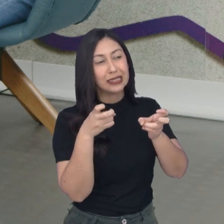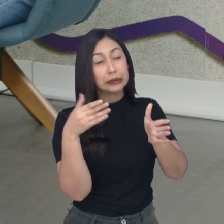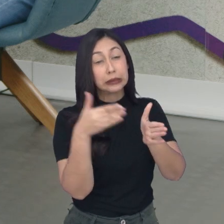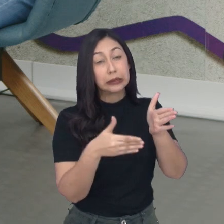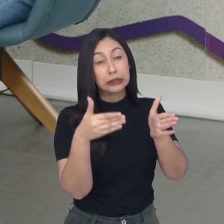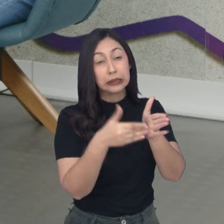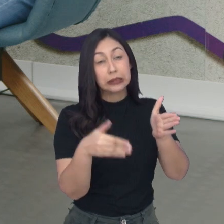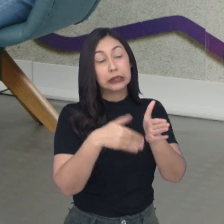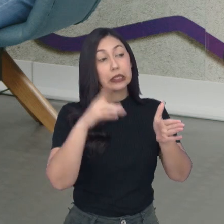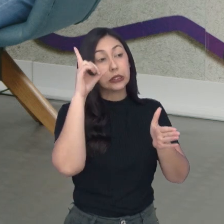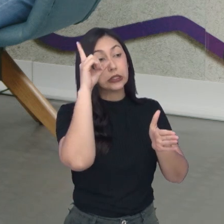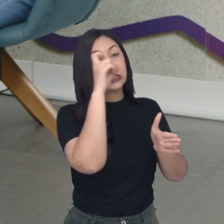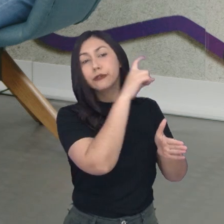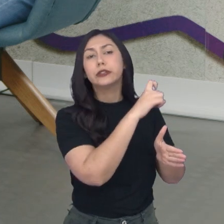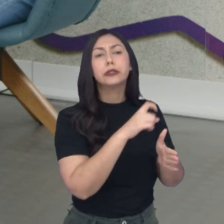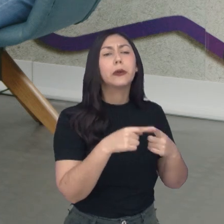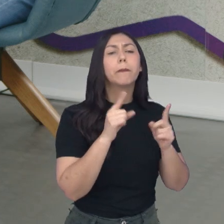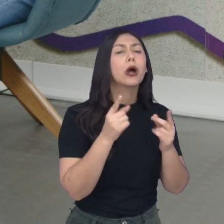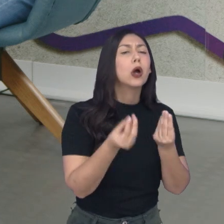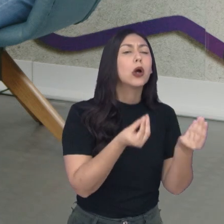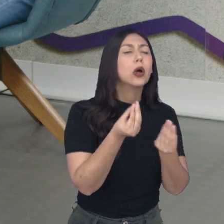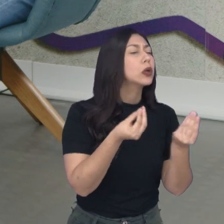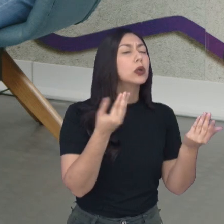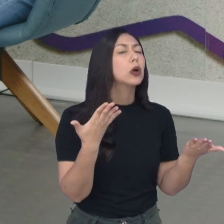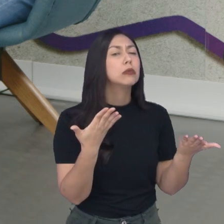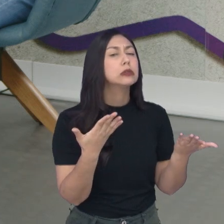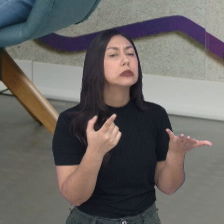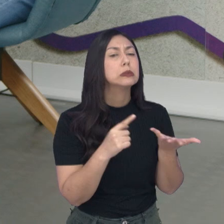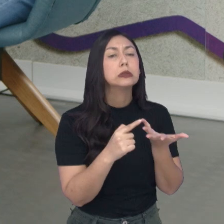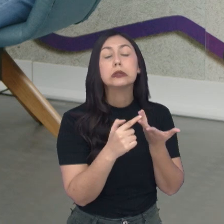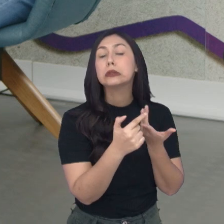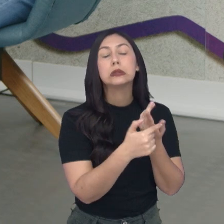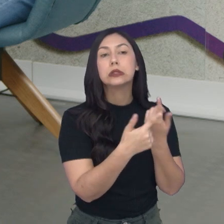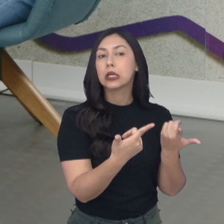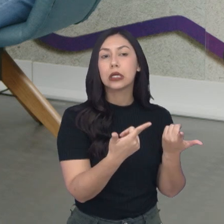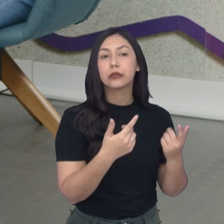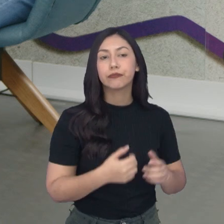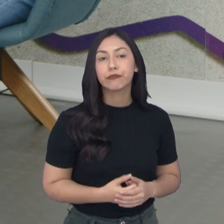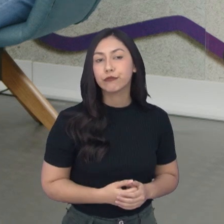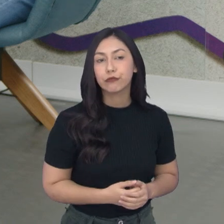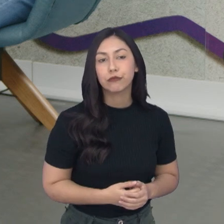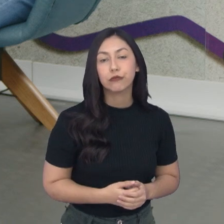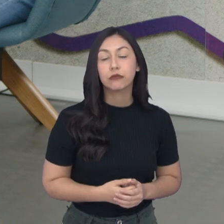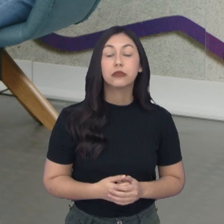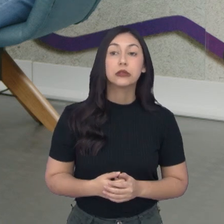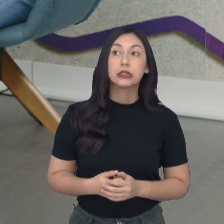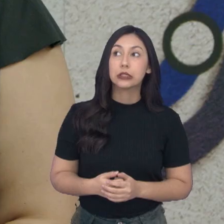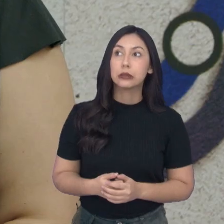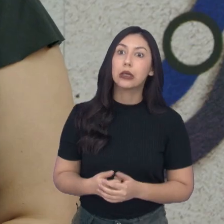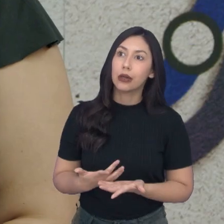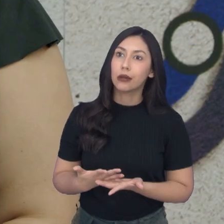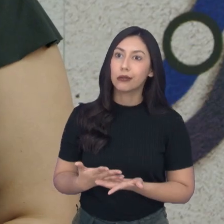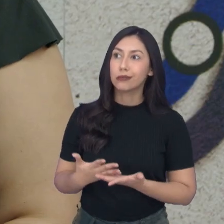né? Quais foram as dificuldades que apareceram durante essa entrada nesse mercado? Aceitação